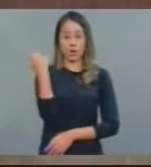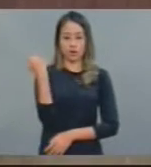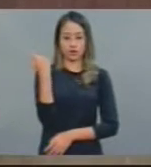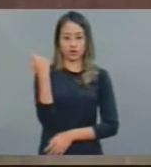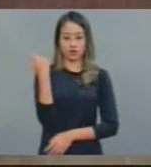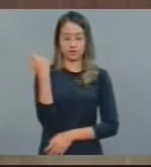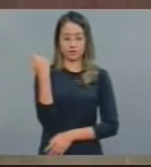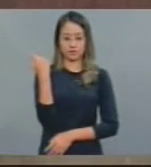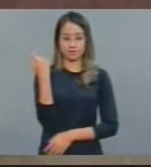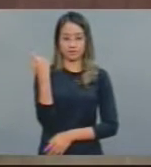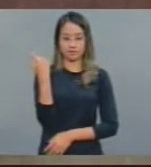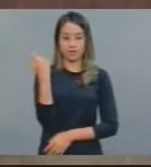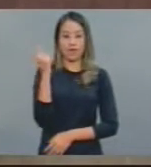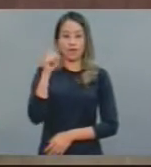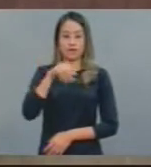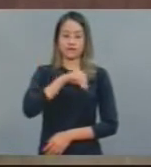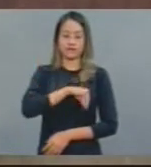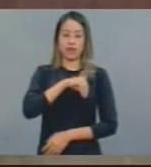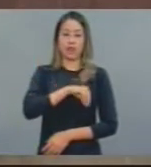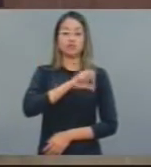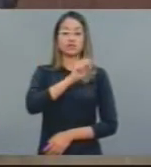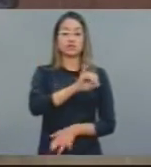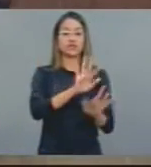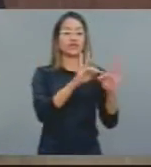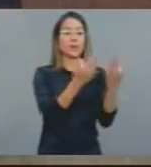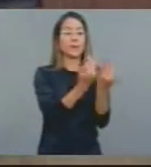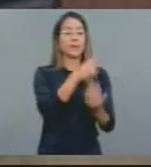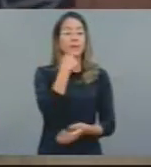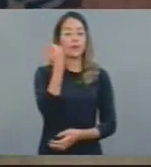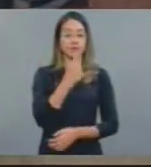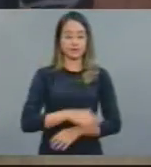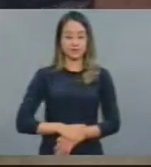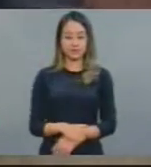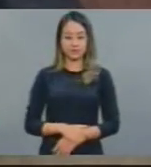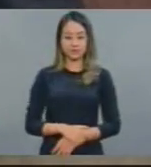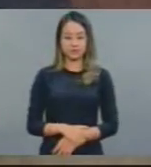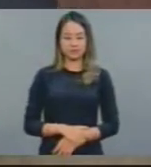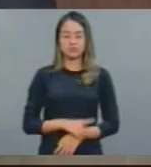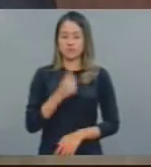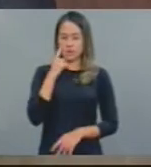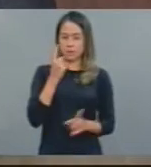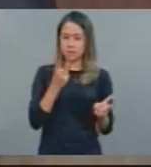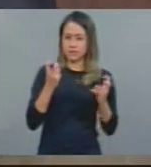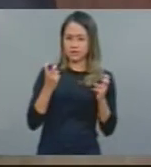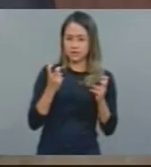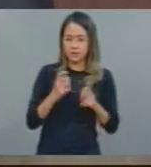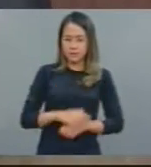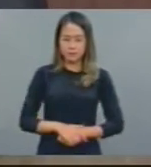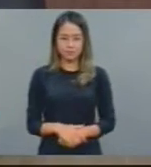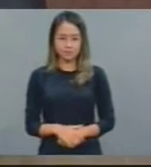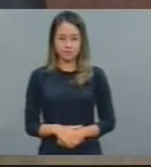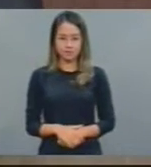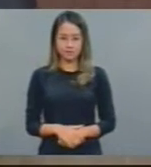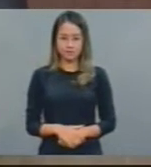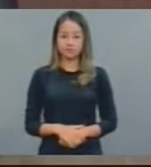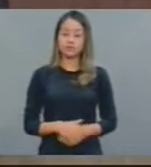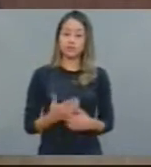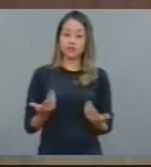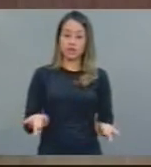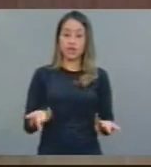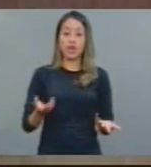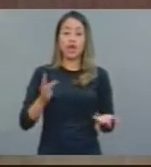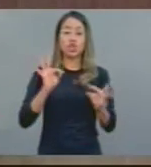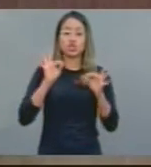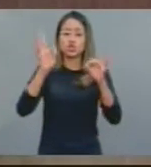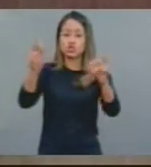ponto em especial porque me parece perverso. Veja, o direito de